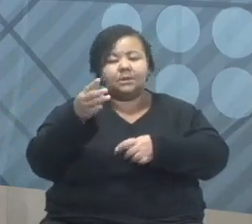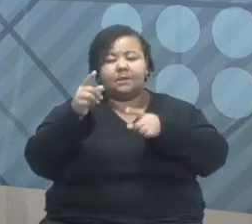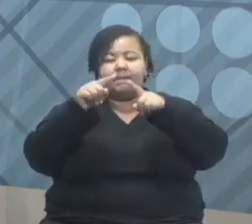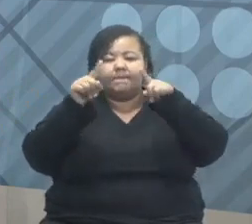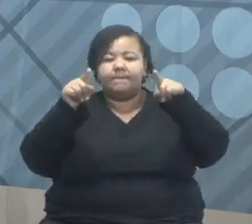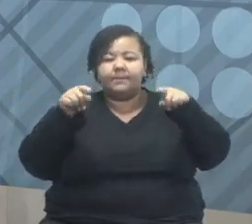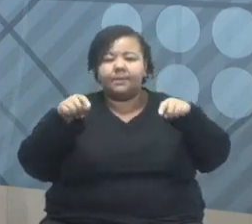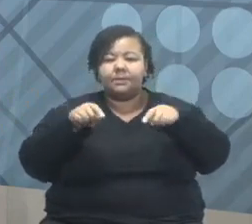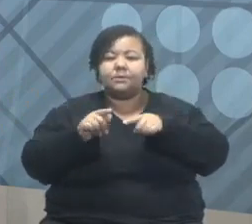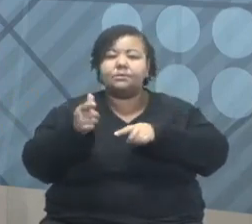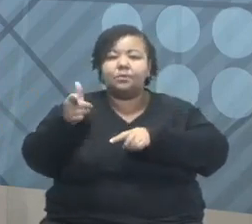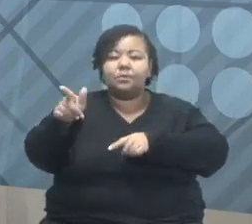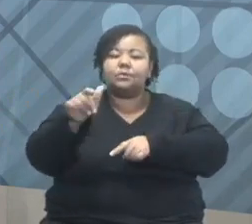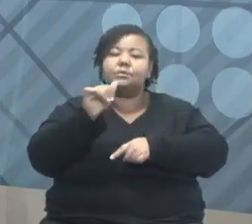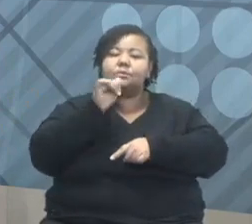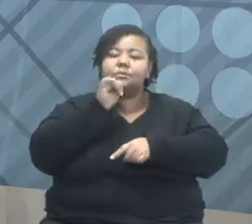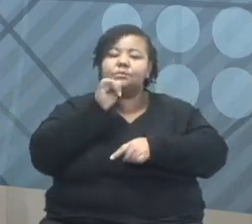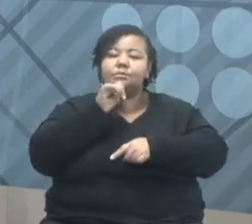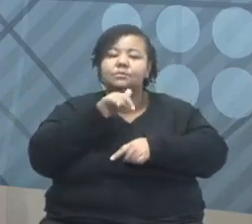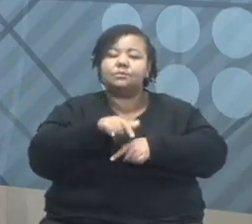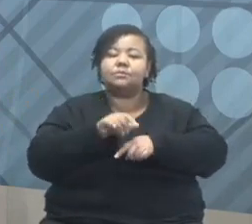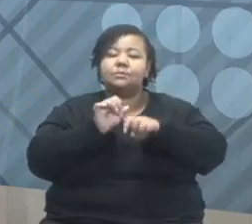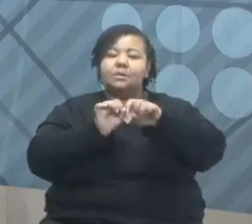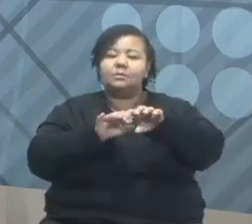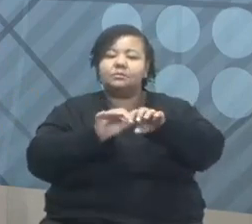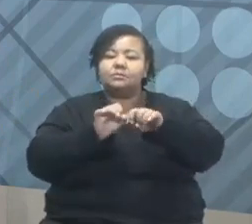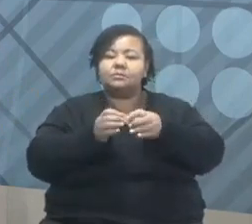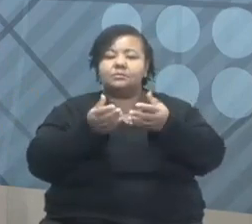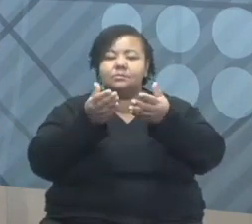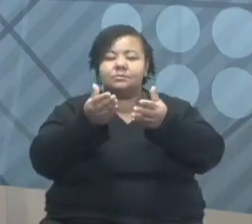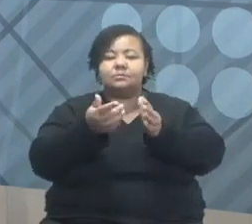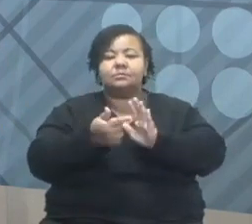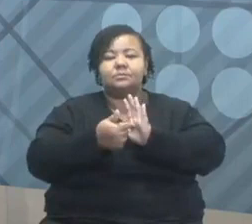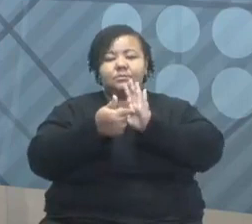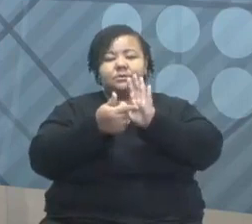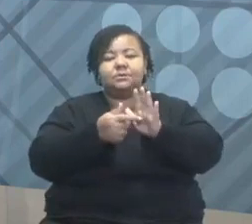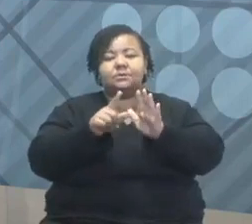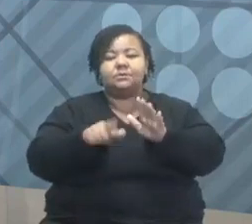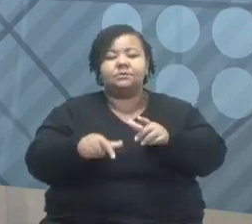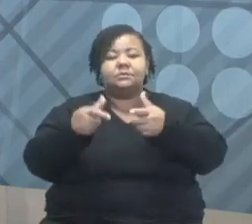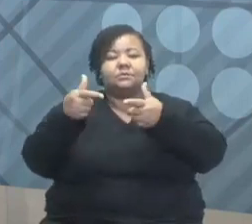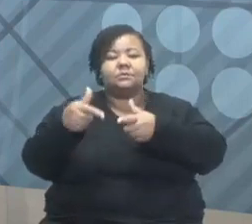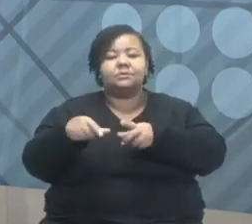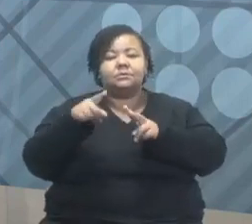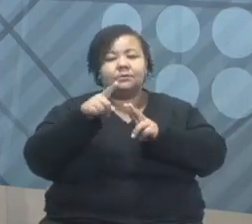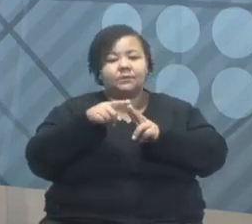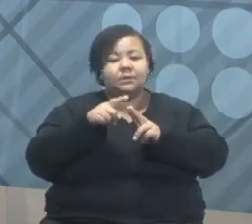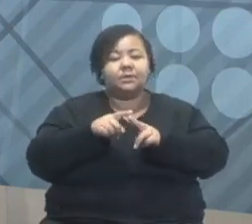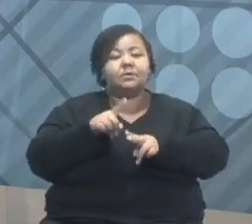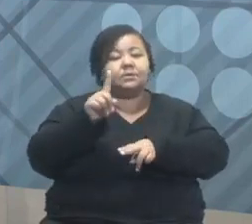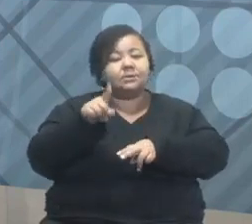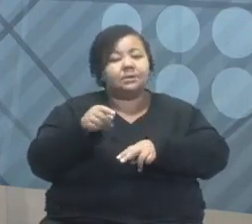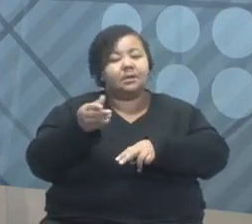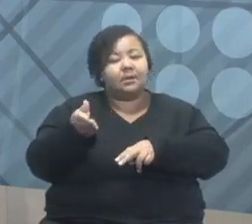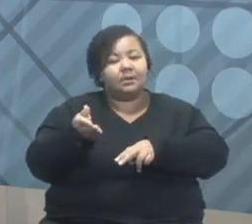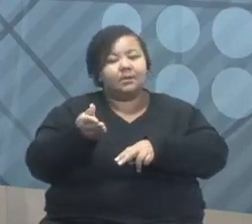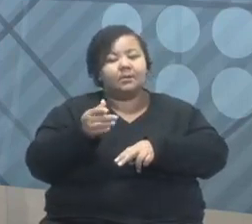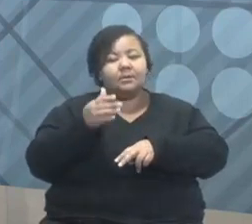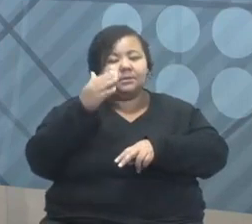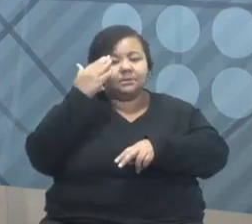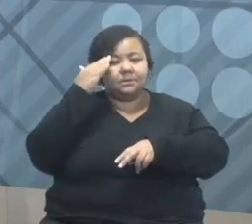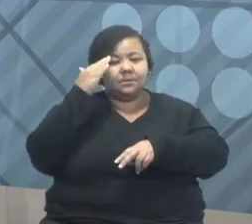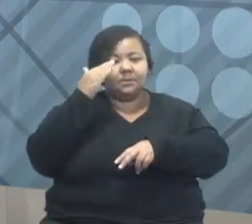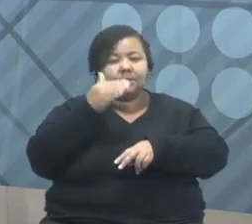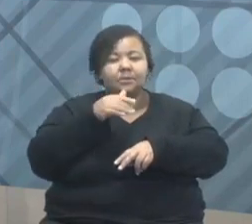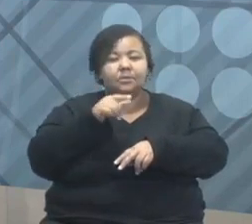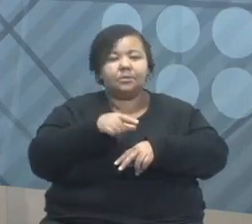qualquer outra situação para trabalhar com você, para mostrar o que é um espaço vetorial, se ele é um espaço vetorial. Sabendo